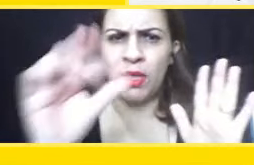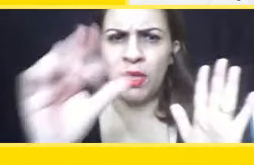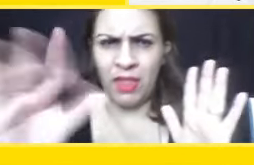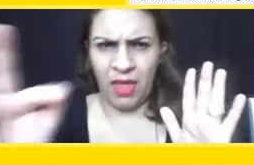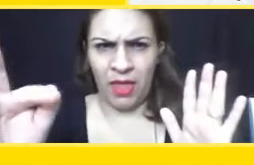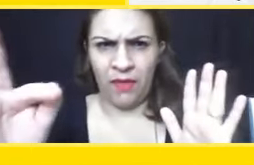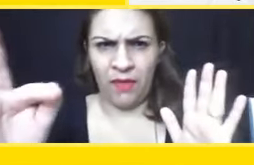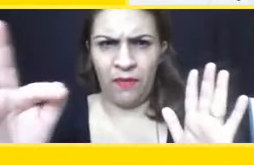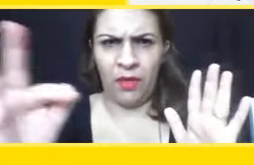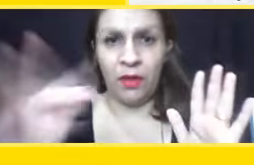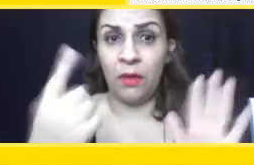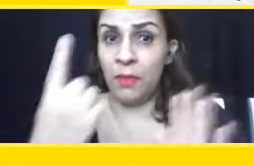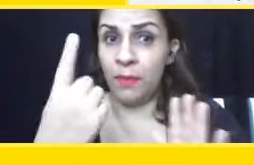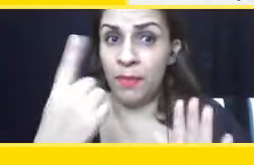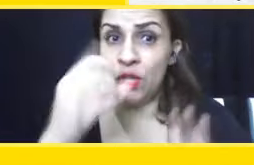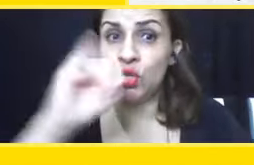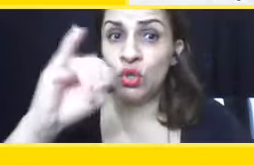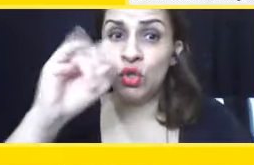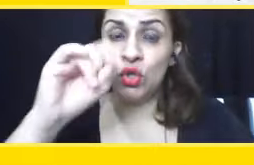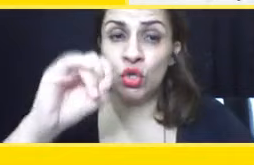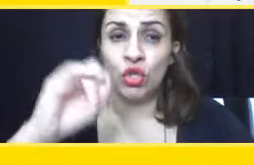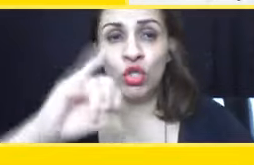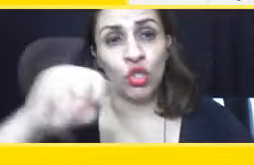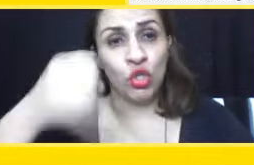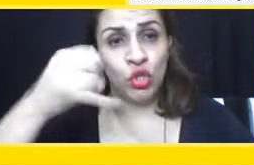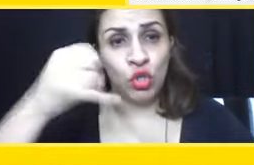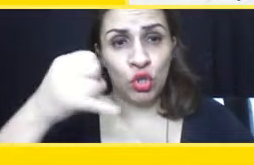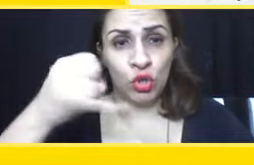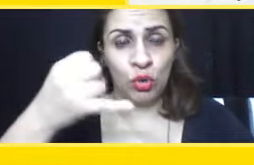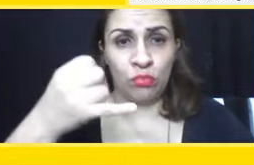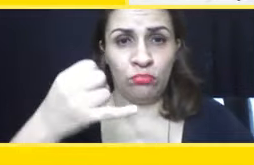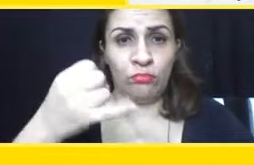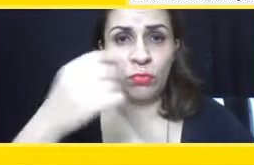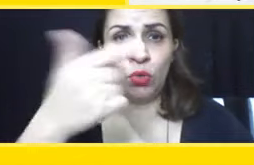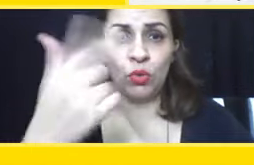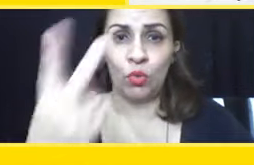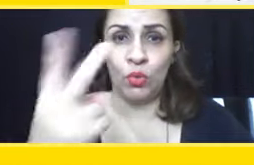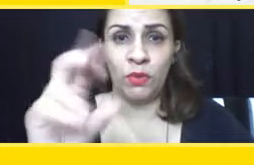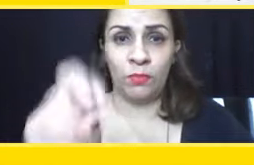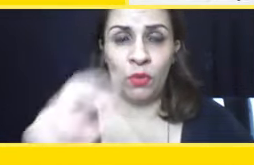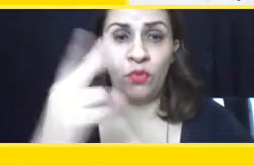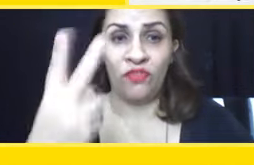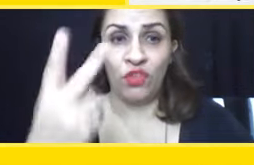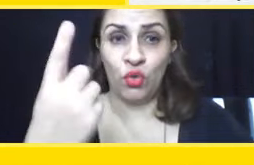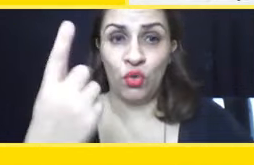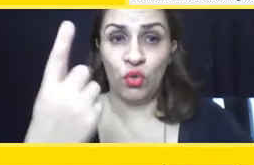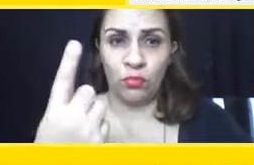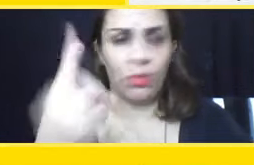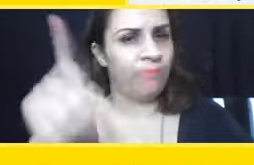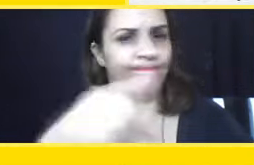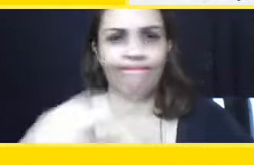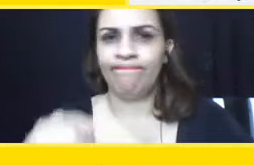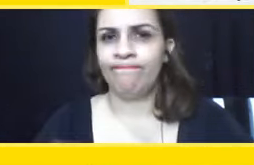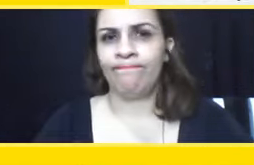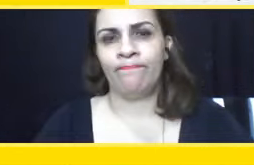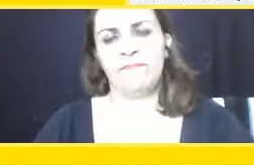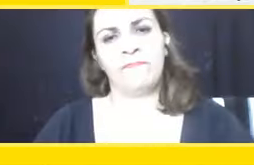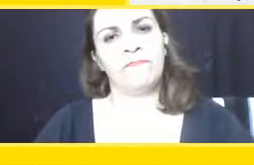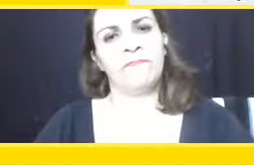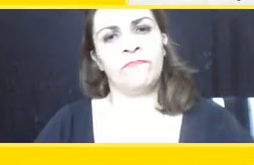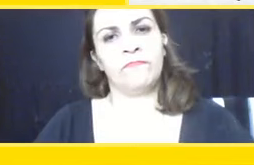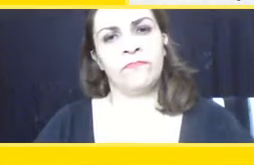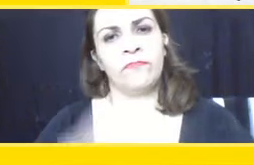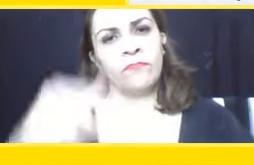para 1º de janeiro de 2021. Ele Ah, vetou esse inciso. tá Aí bom.